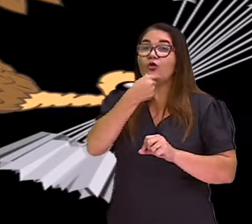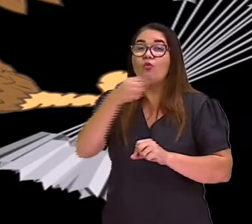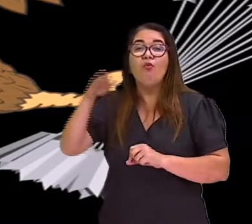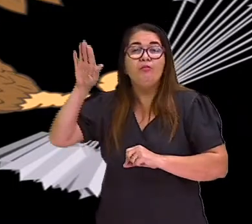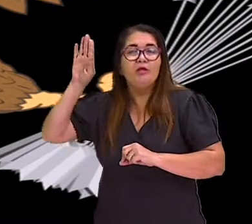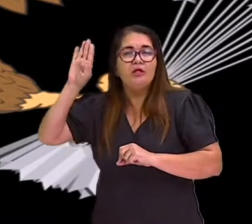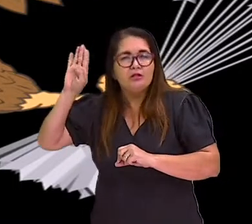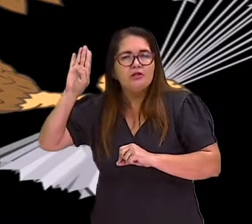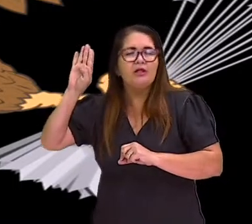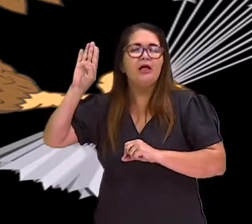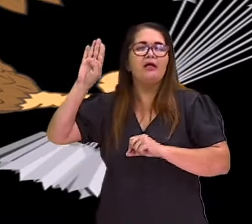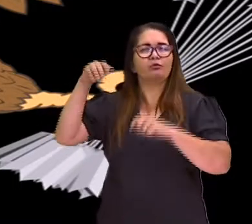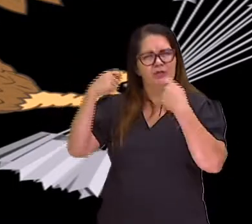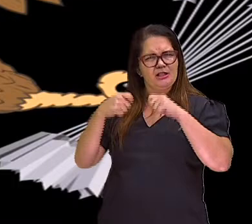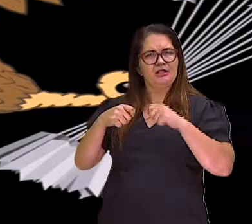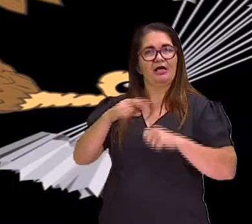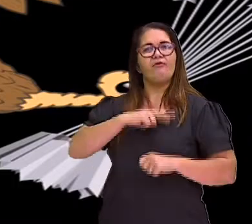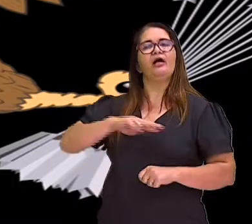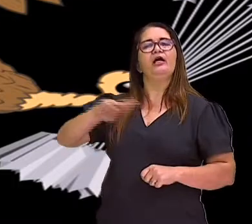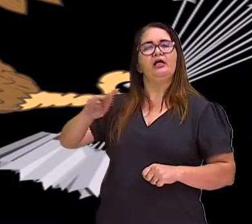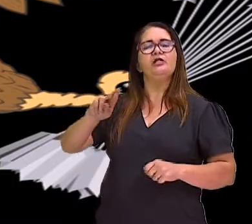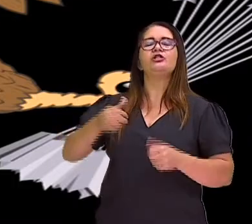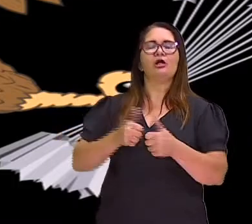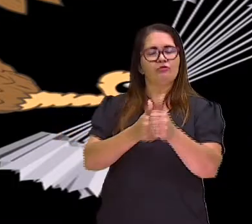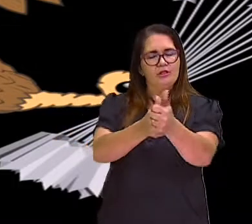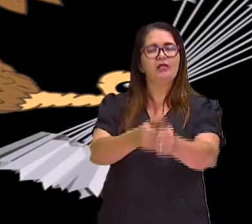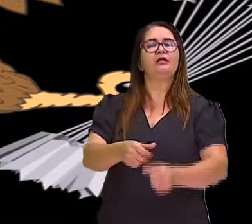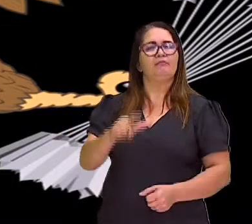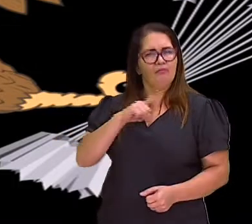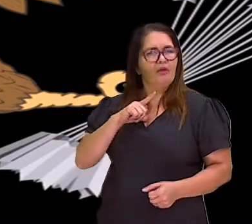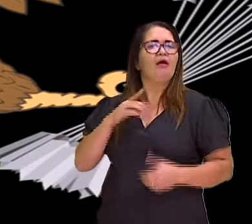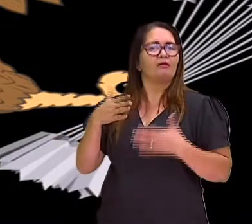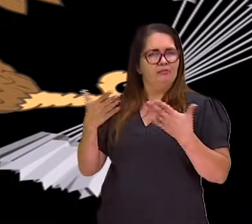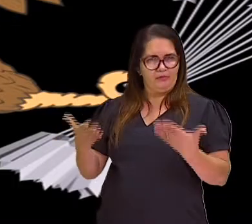determinada religião. Então, ele deveria